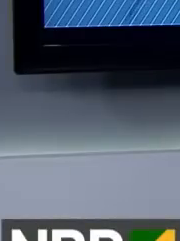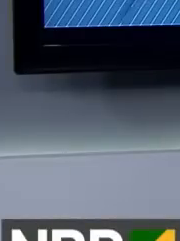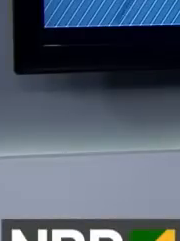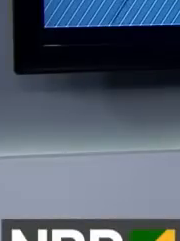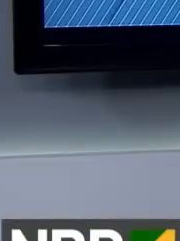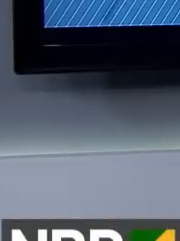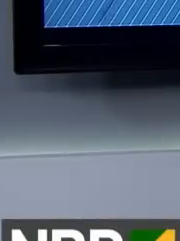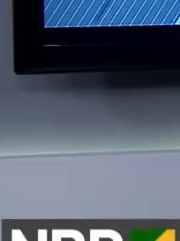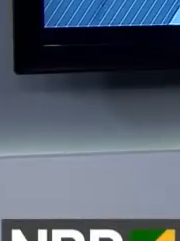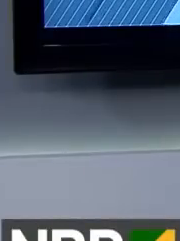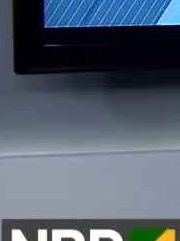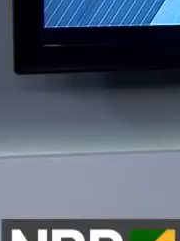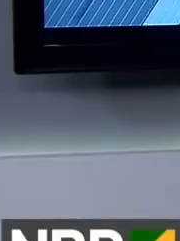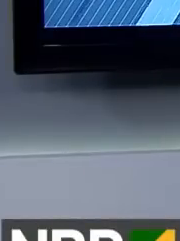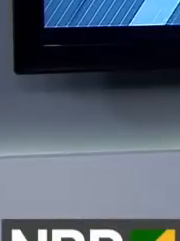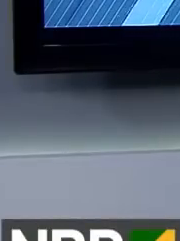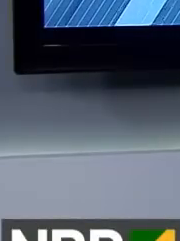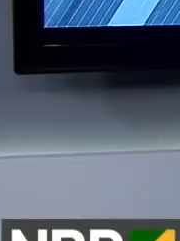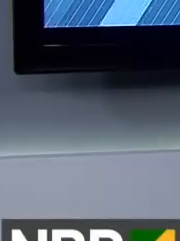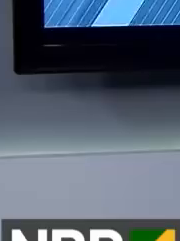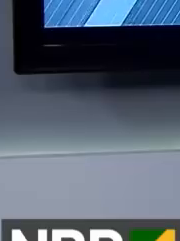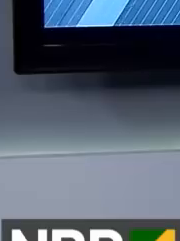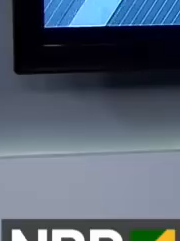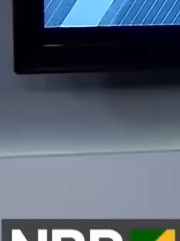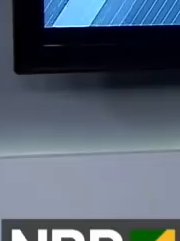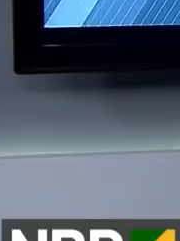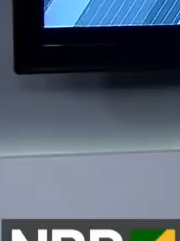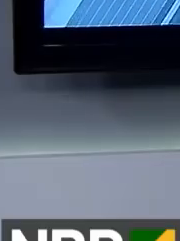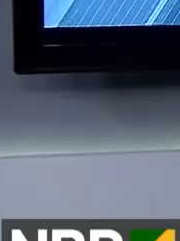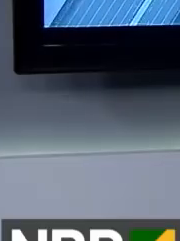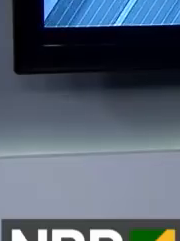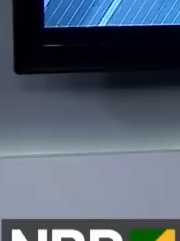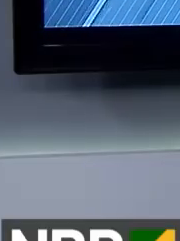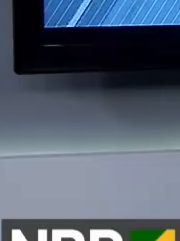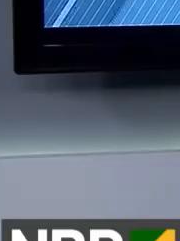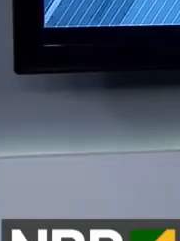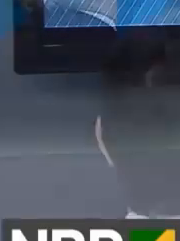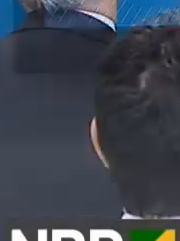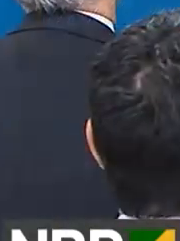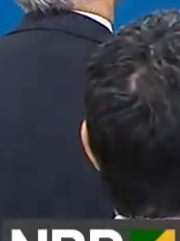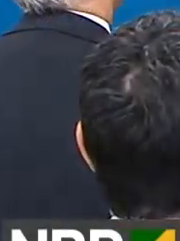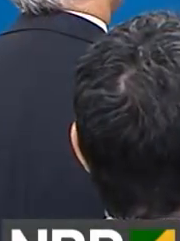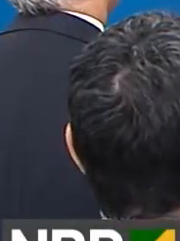petrobras o presidente michel temer participa da solenidade vamos acompanhar